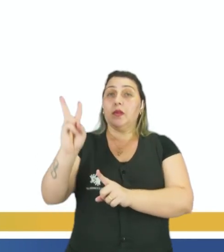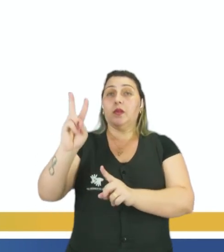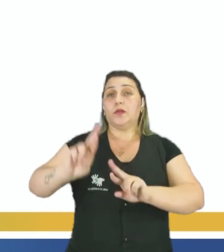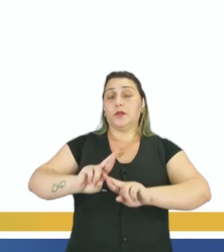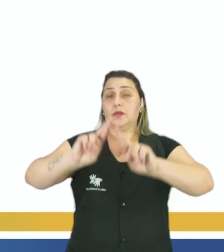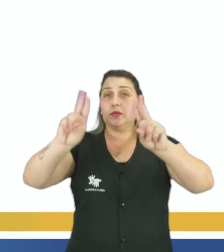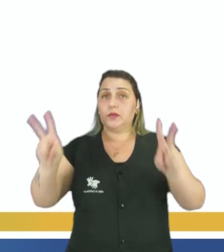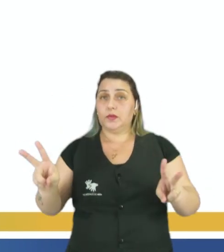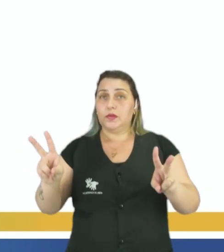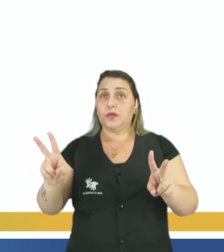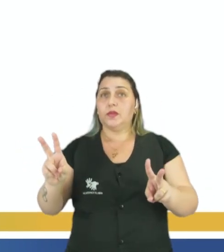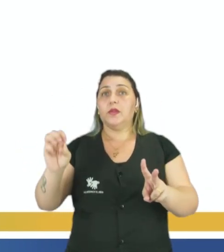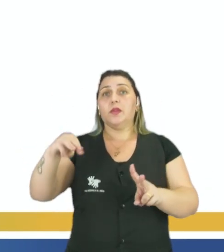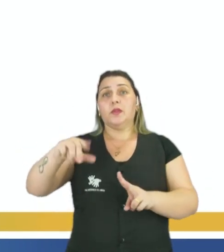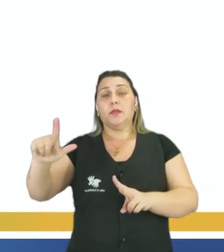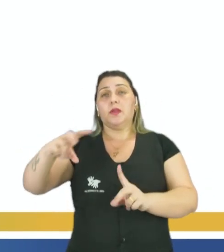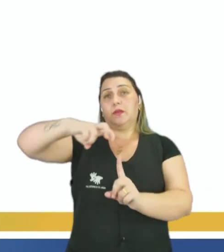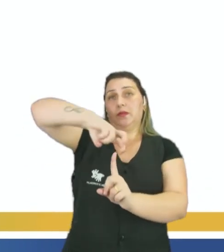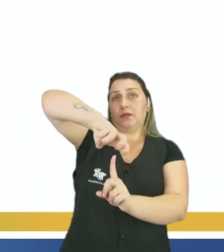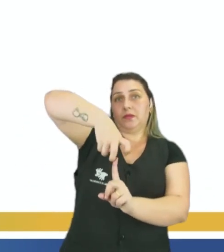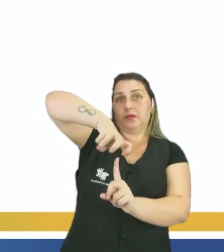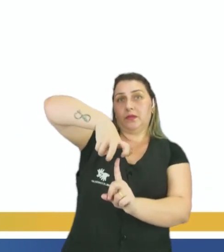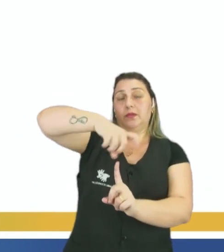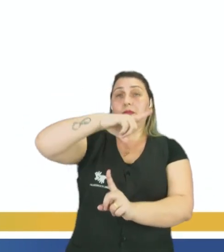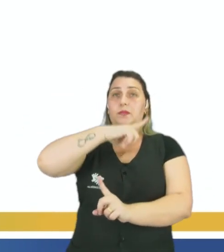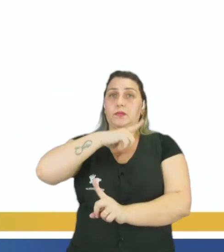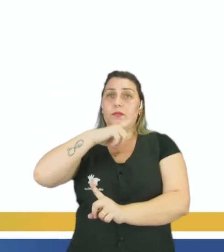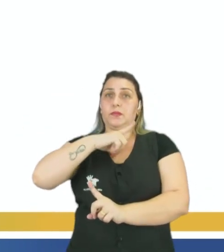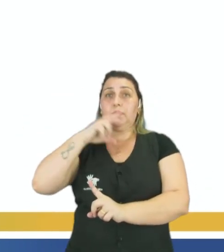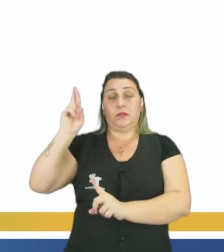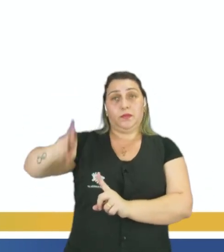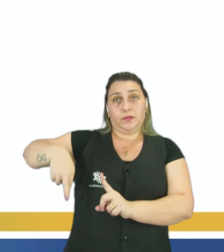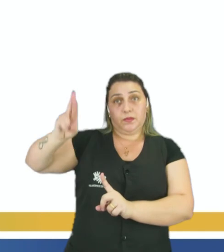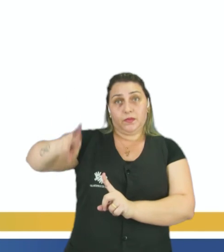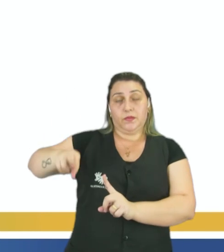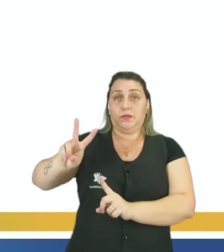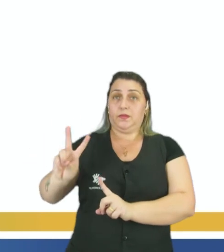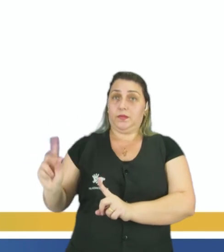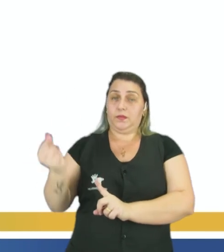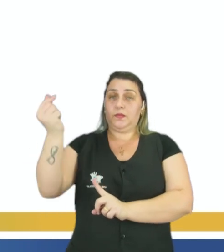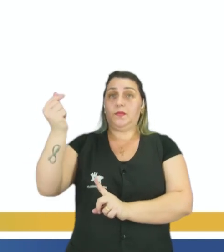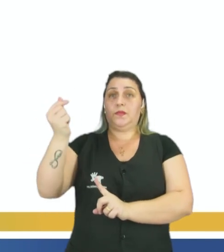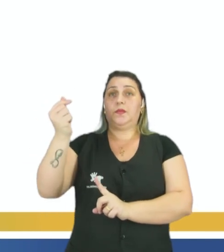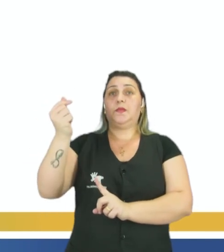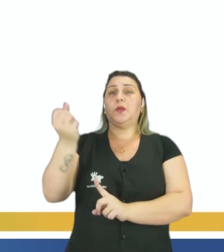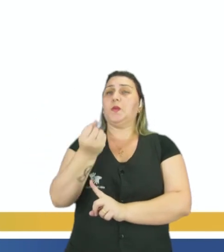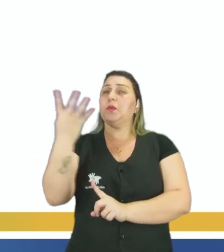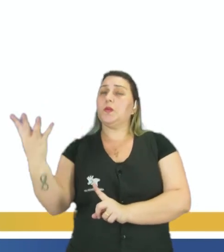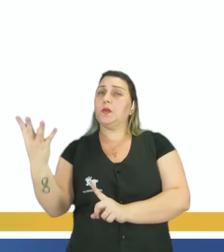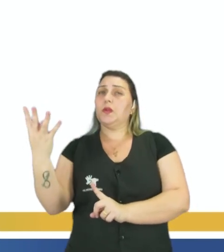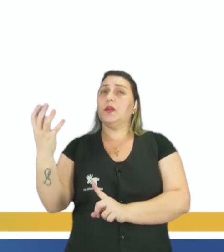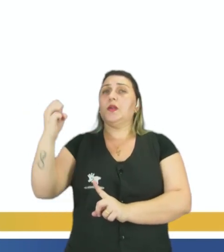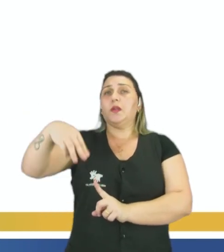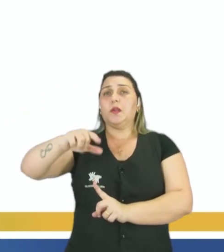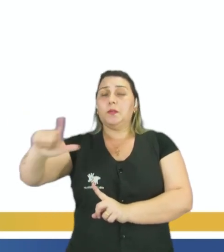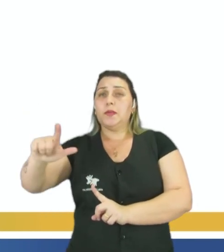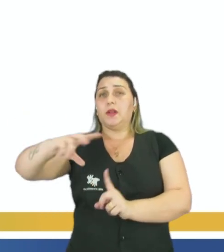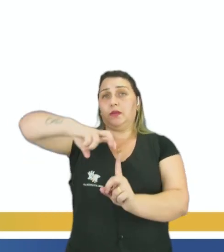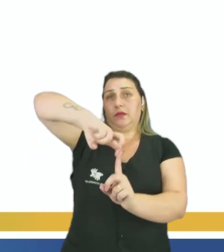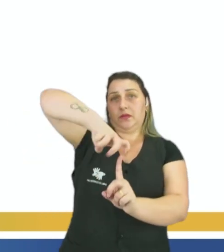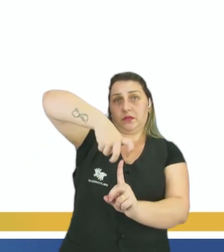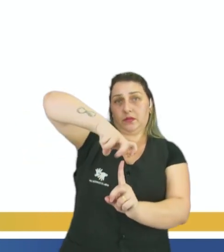diferentes para o milímetro de refrigerante, temos que as razões entre os valores e a quantidade de conteúdo das respectivas